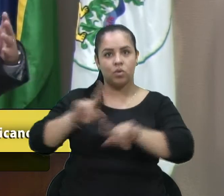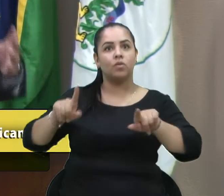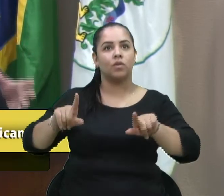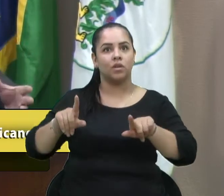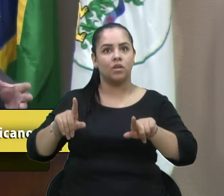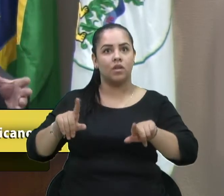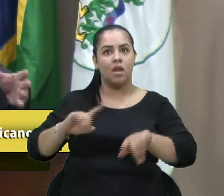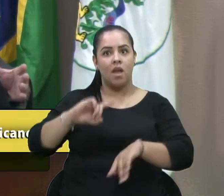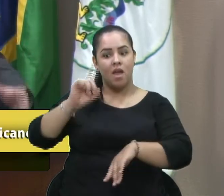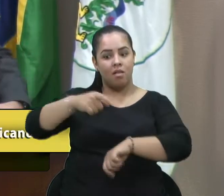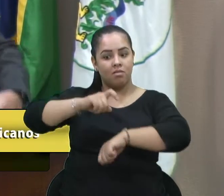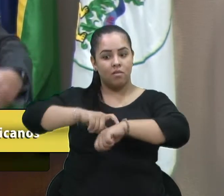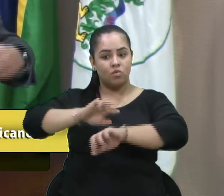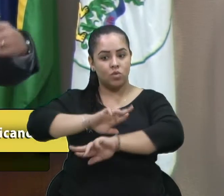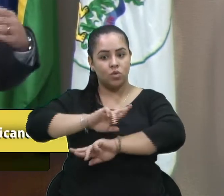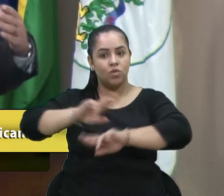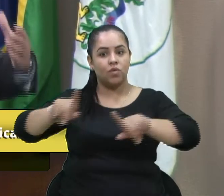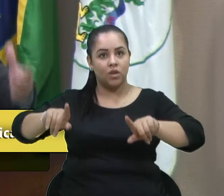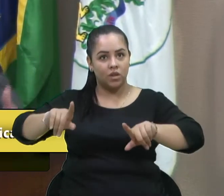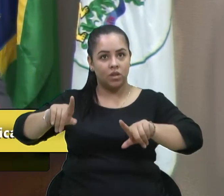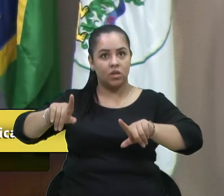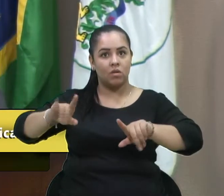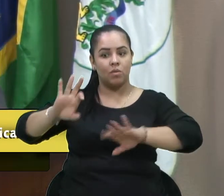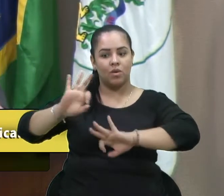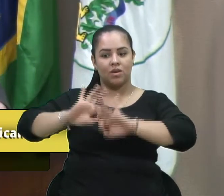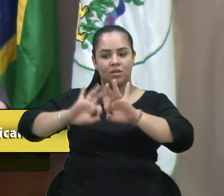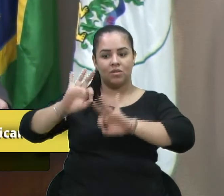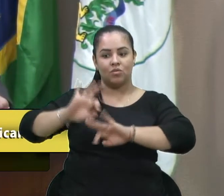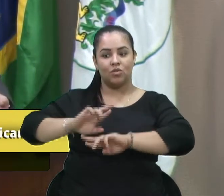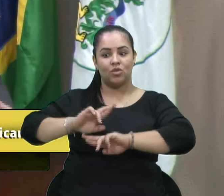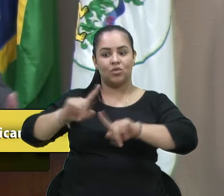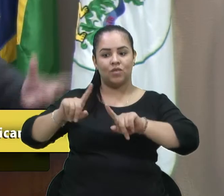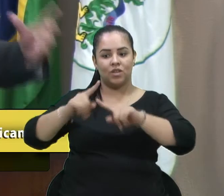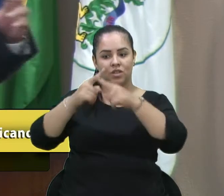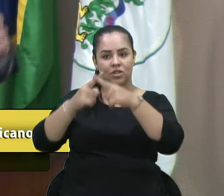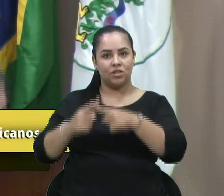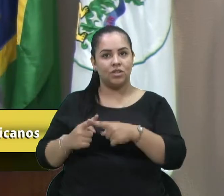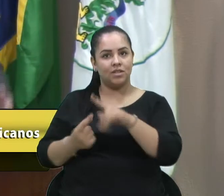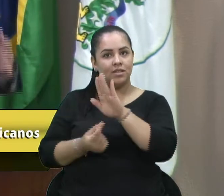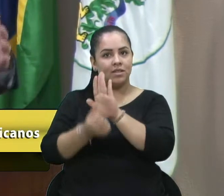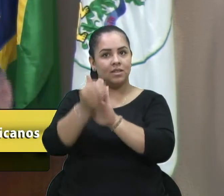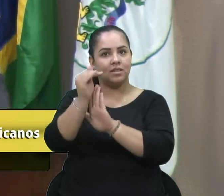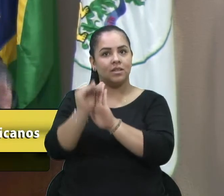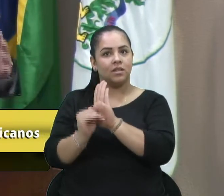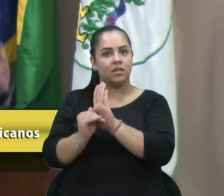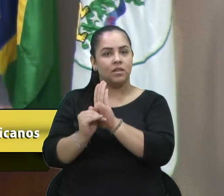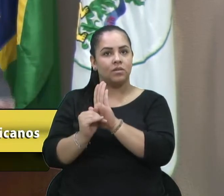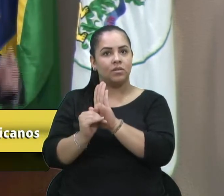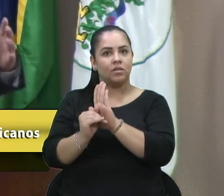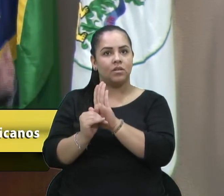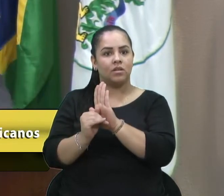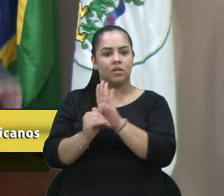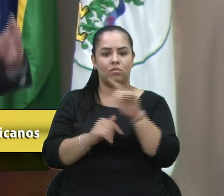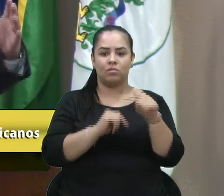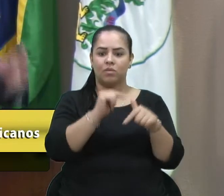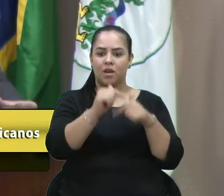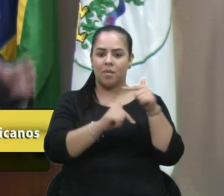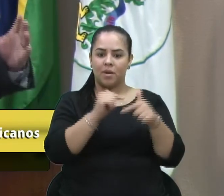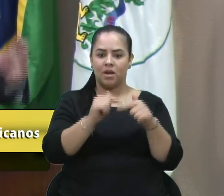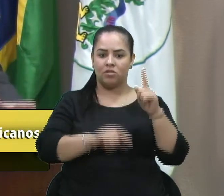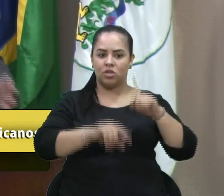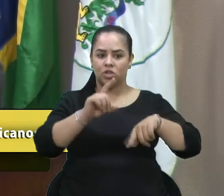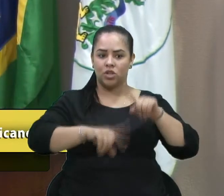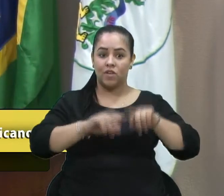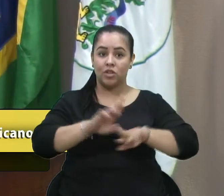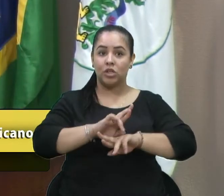outra época, é outro formato de licitação e é outra prestação de serviço que ela precisa